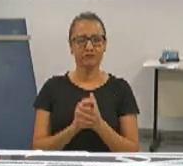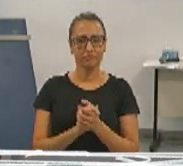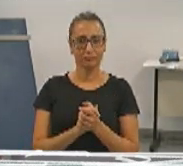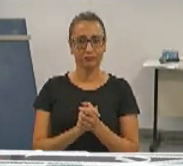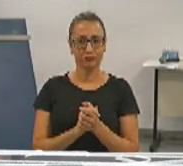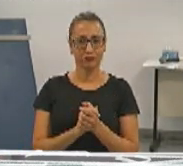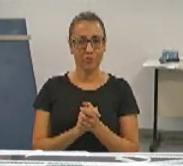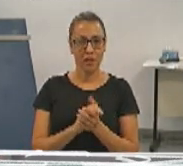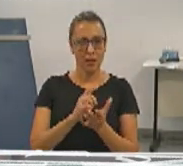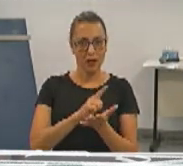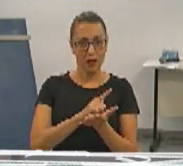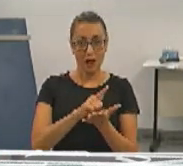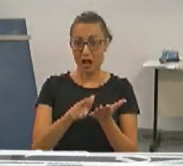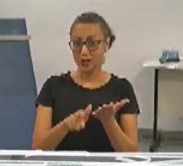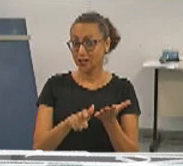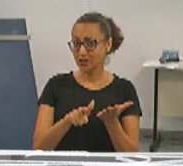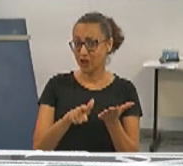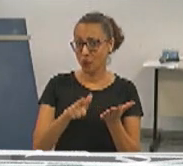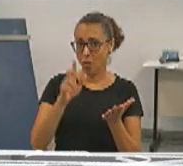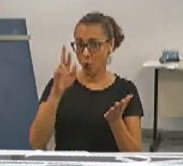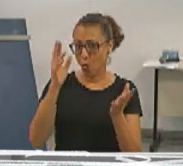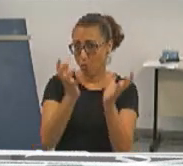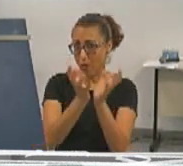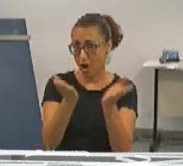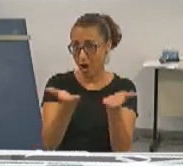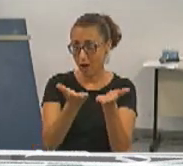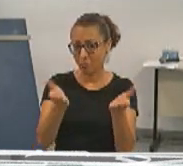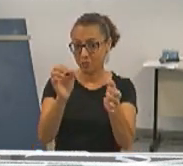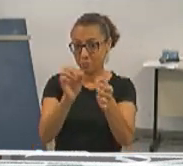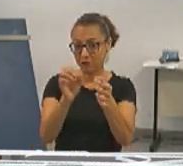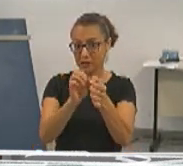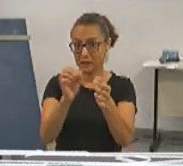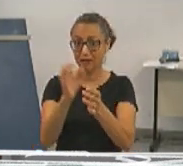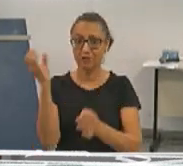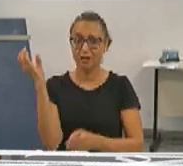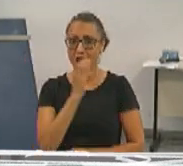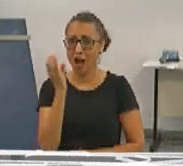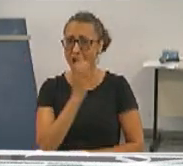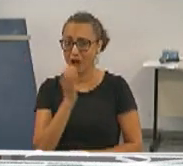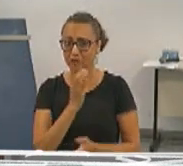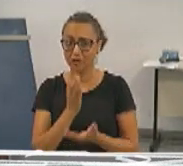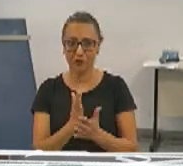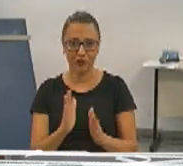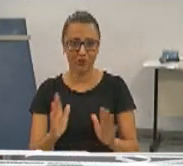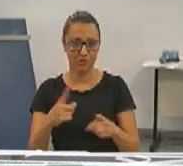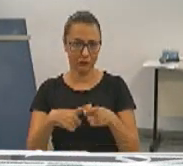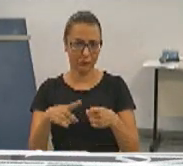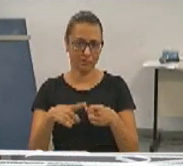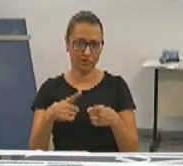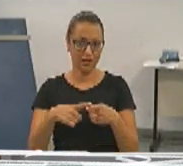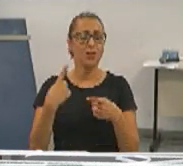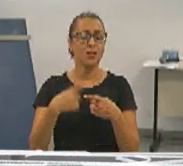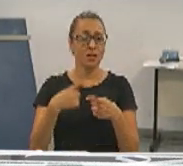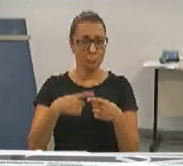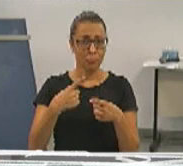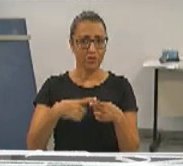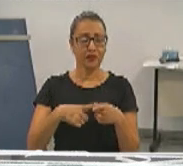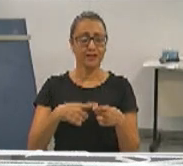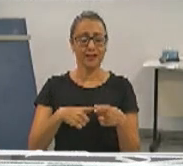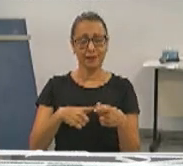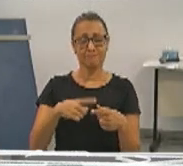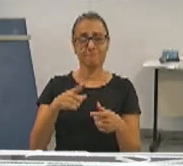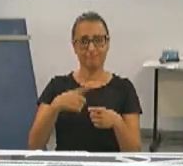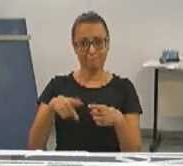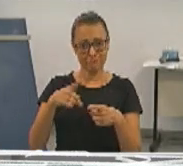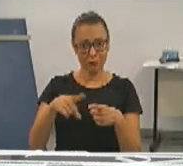a gestão pretende fazer para resolver esse problema o mais rapidamente possível, porque ele está afetando a formação acadêmica e